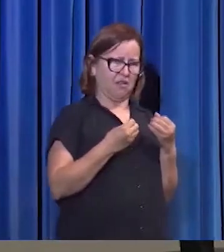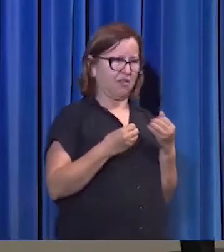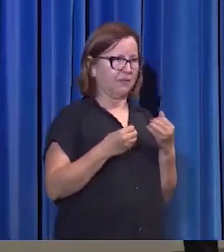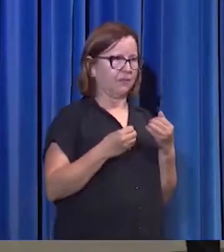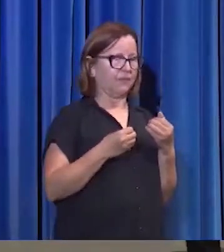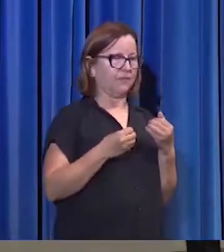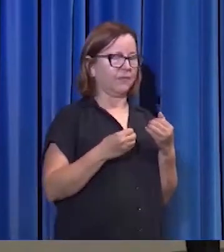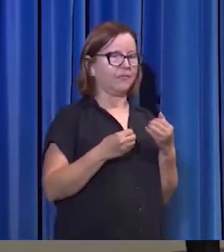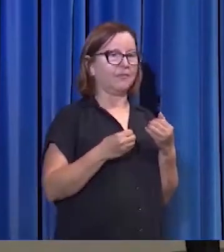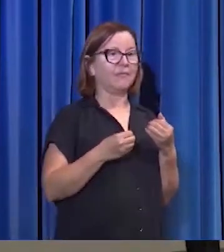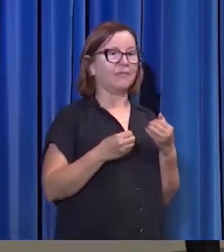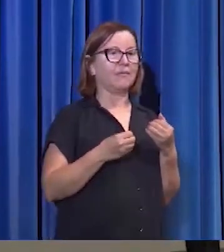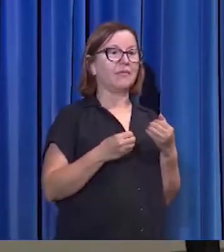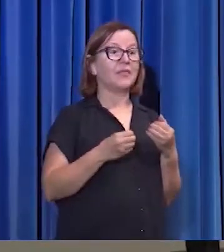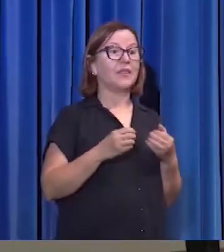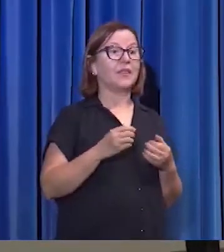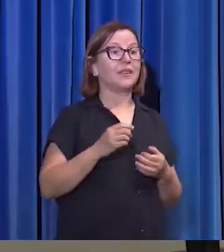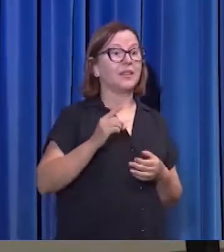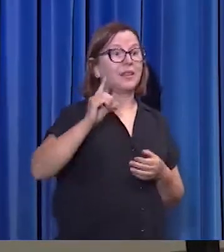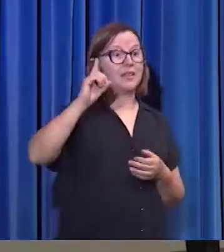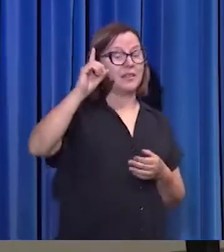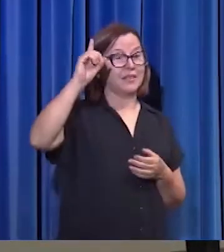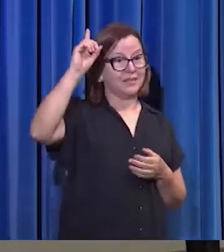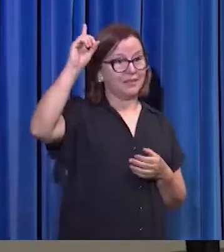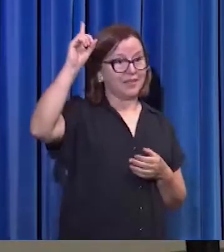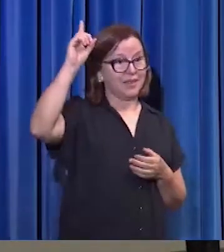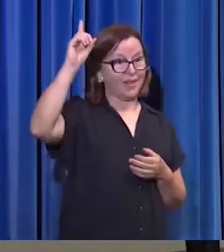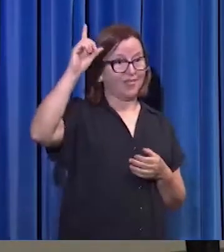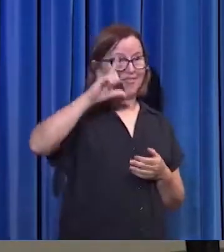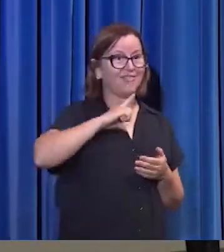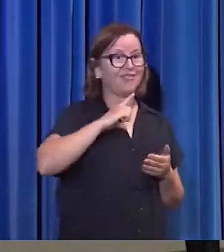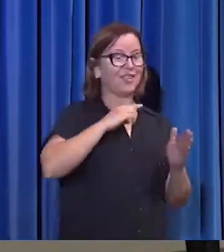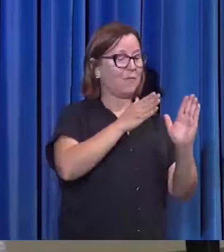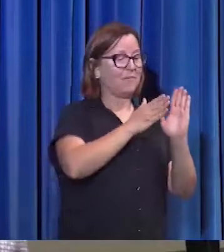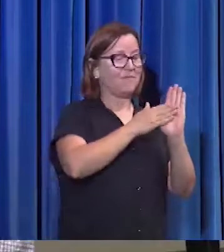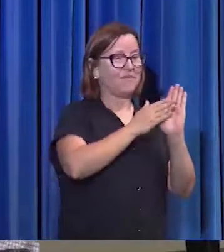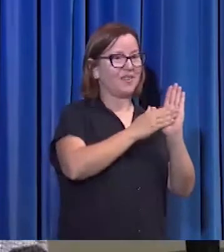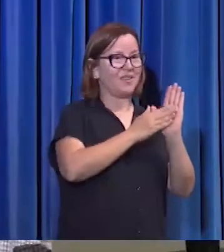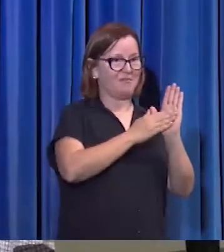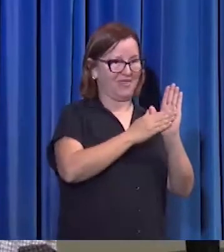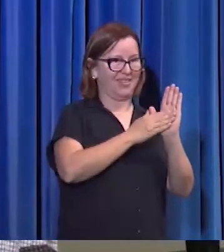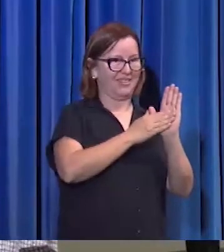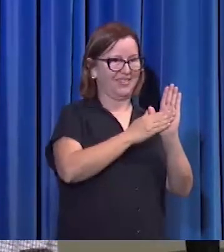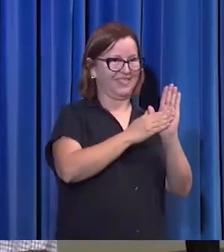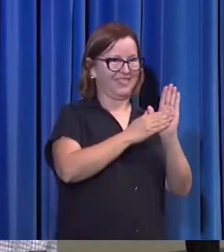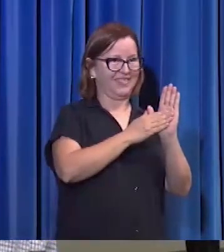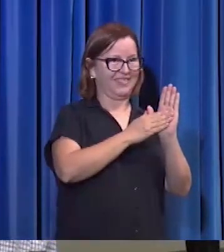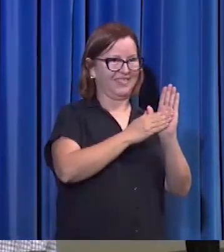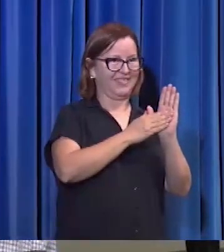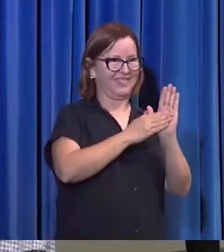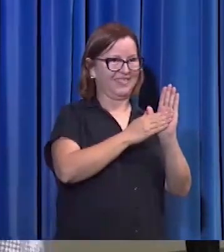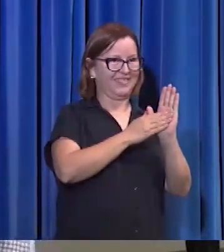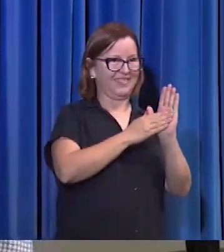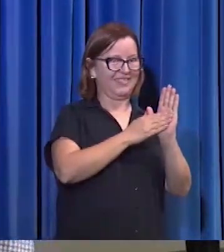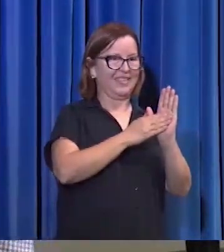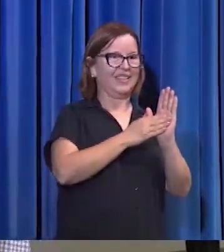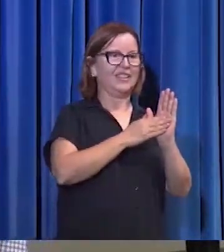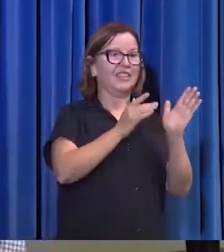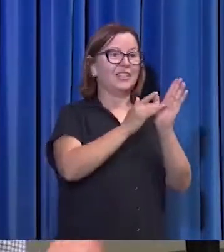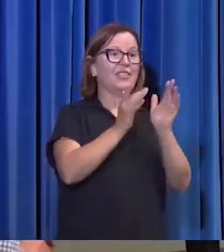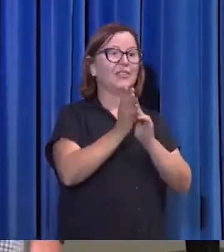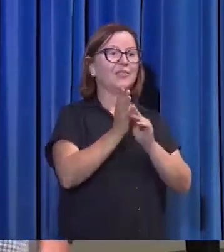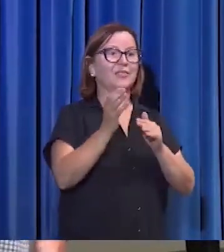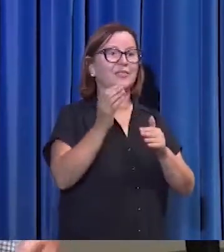Foi a presciência e o propósito do Pai que levou o Filho para a cruz. Sabe por